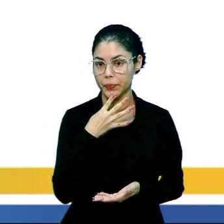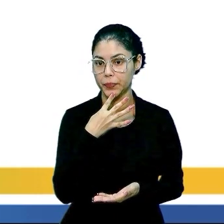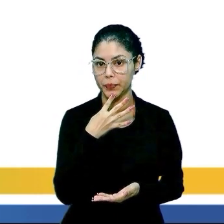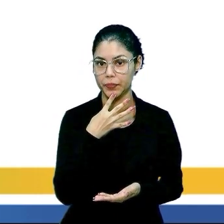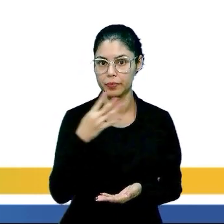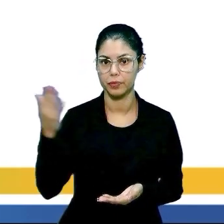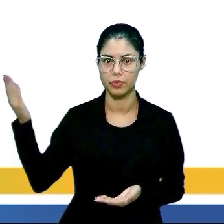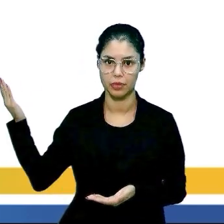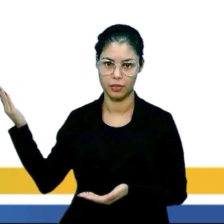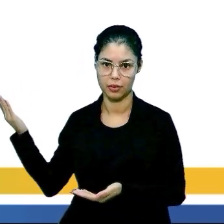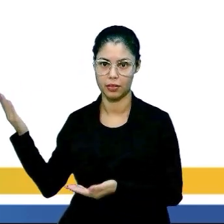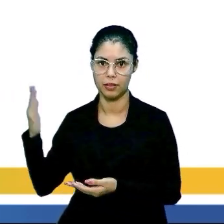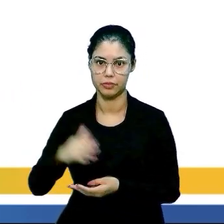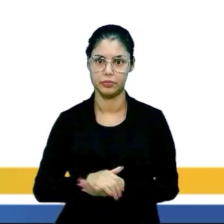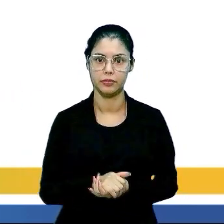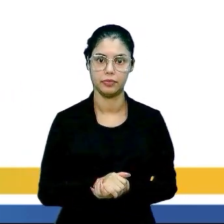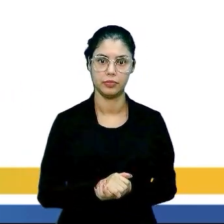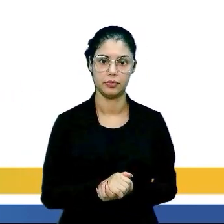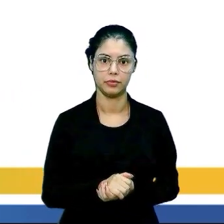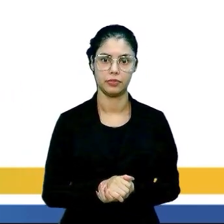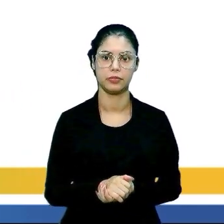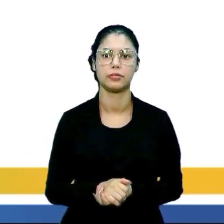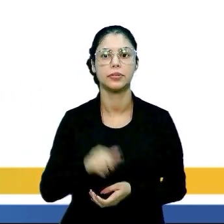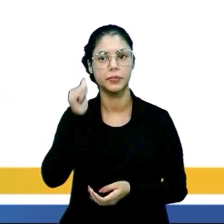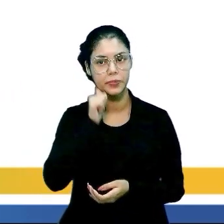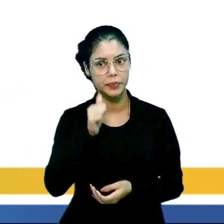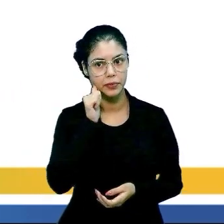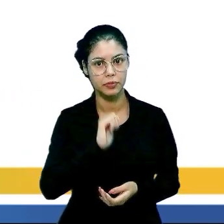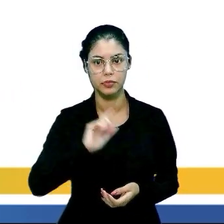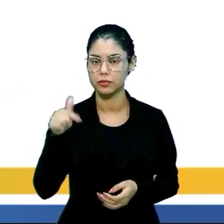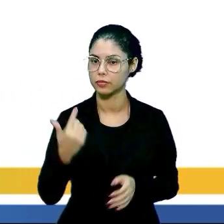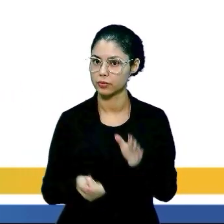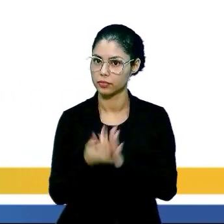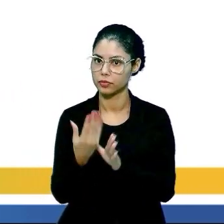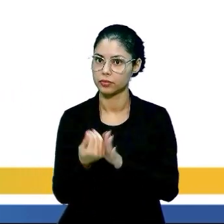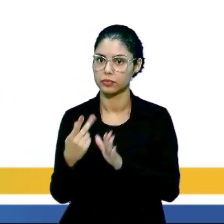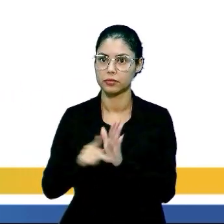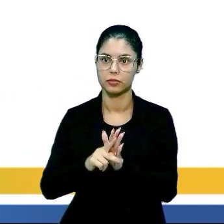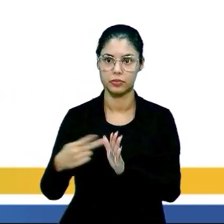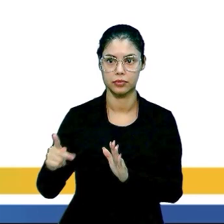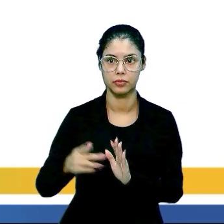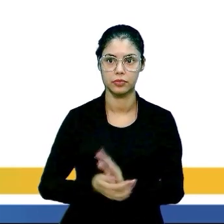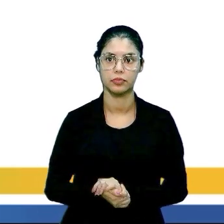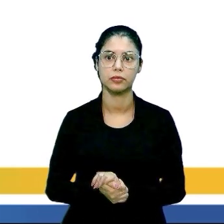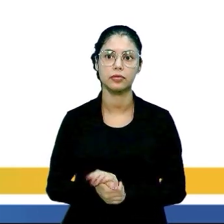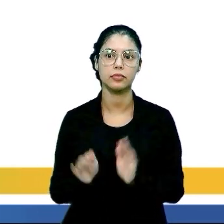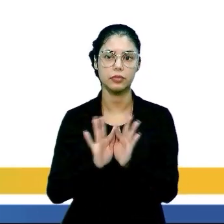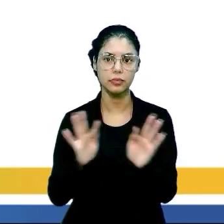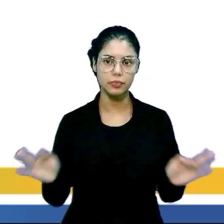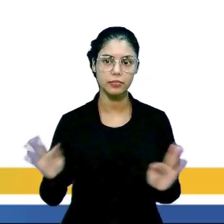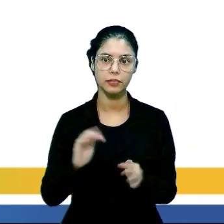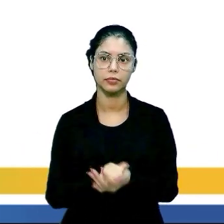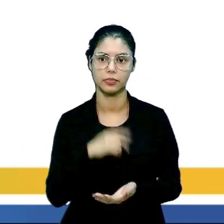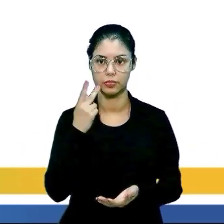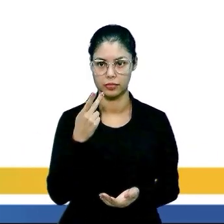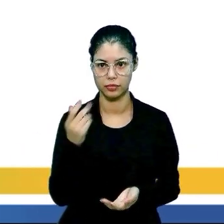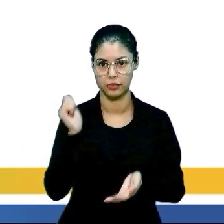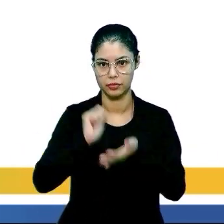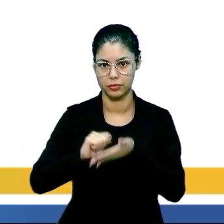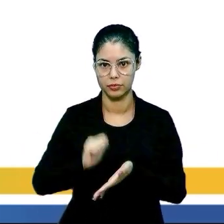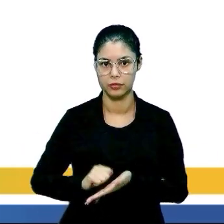aí nacionalmente é As Meninas, tem outras produções dela. Essa frase foi dita